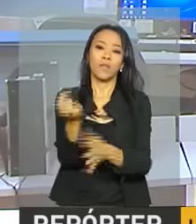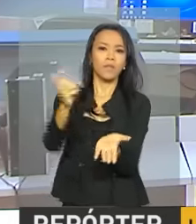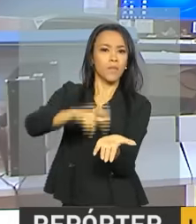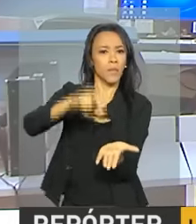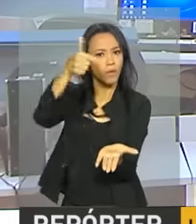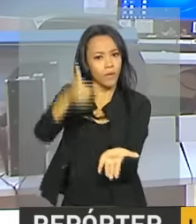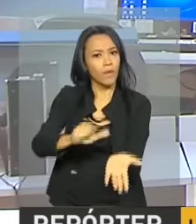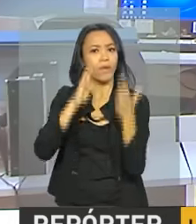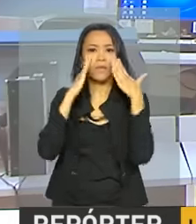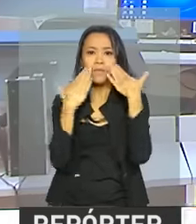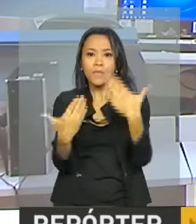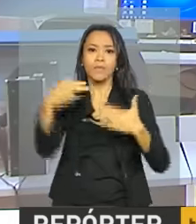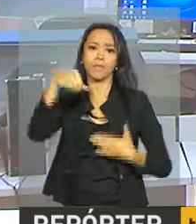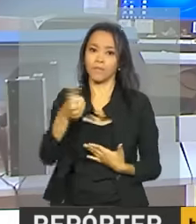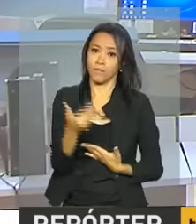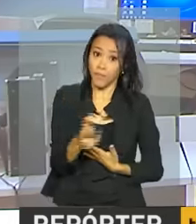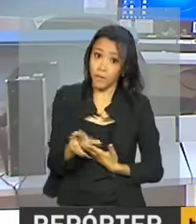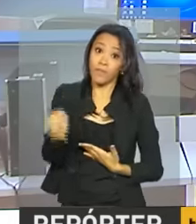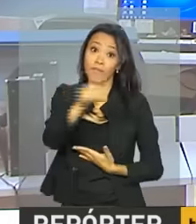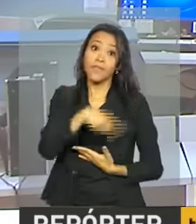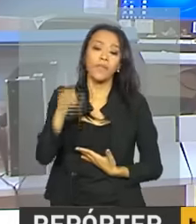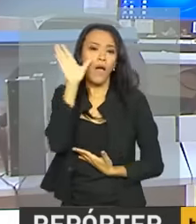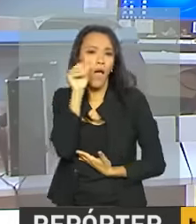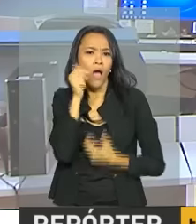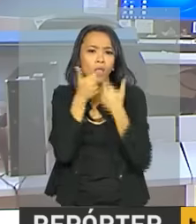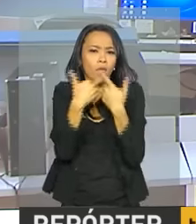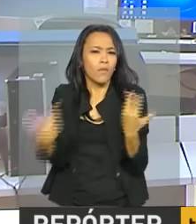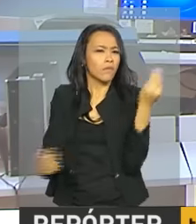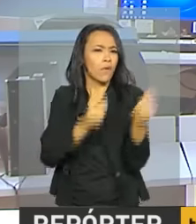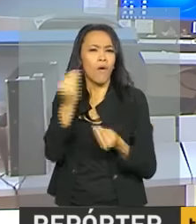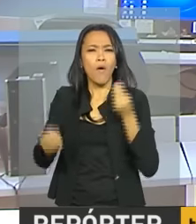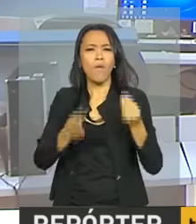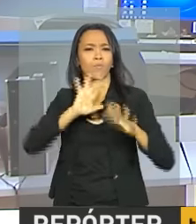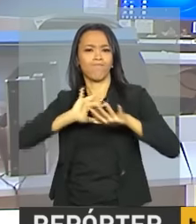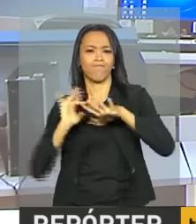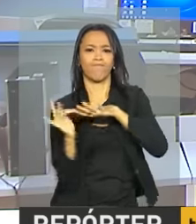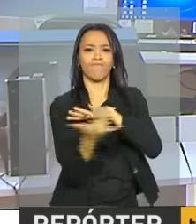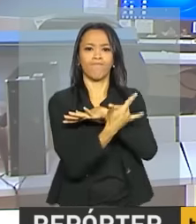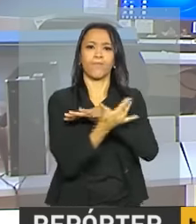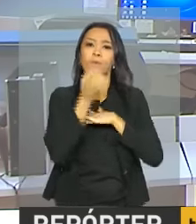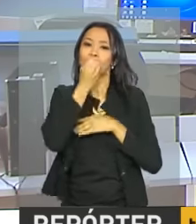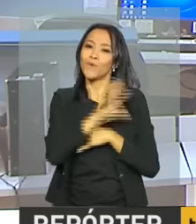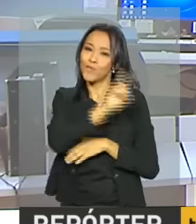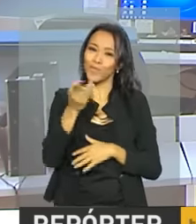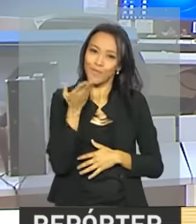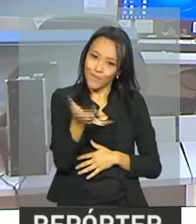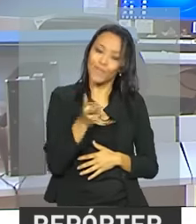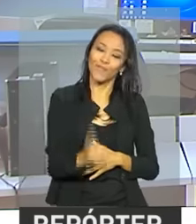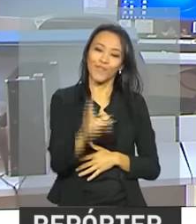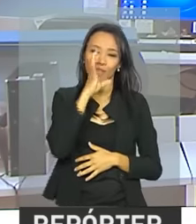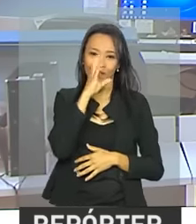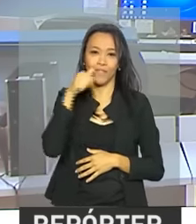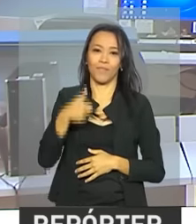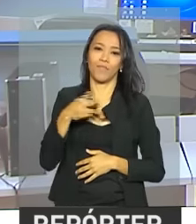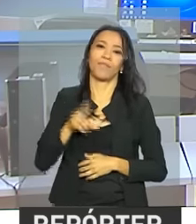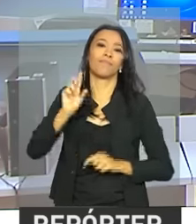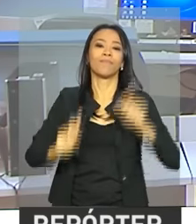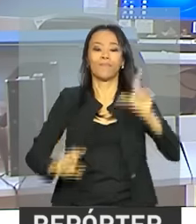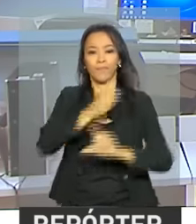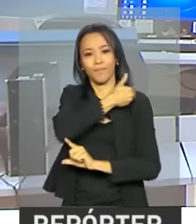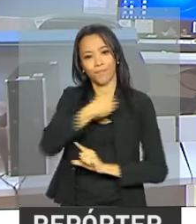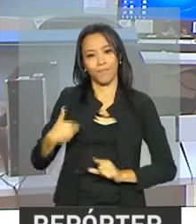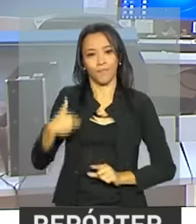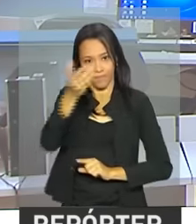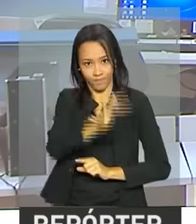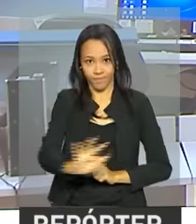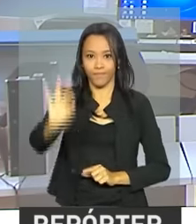próxima edição do repórter NBR acompanha as novidades também em nossas redes sociais um bom dia para você e continue com a gente aqui na TV NBR